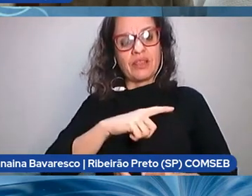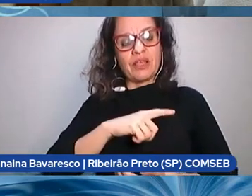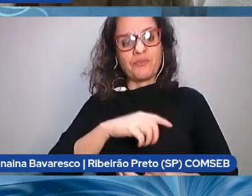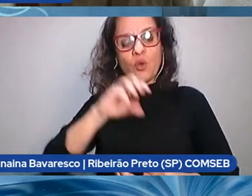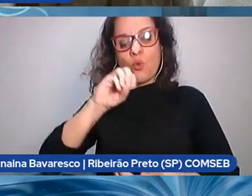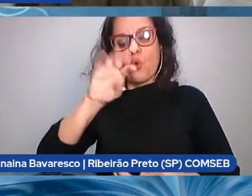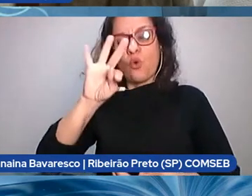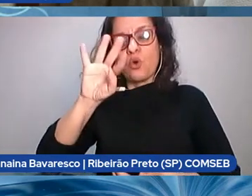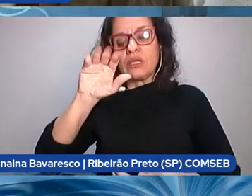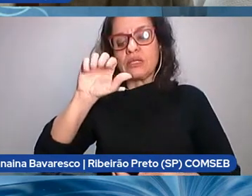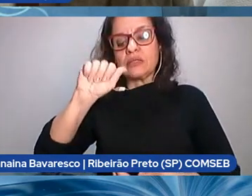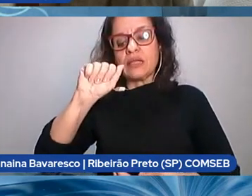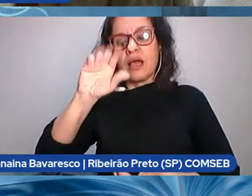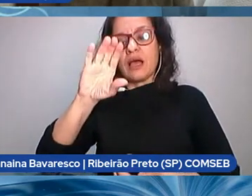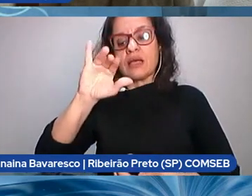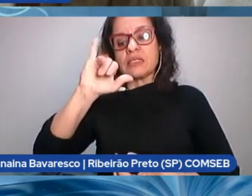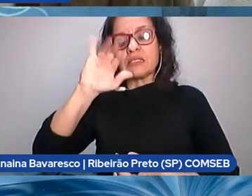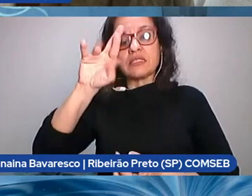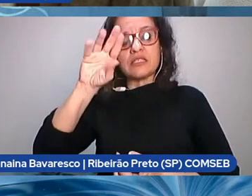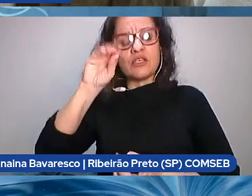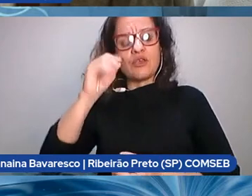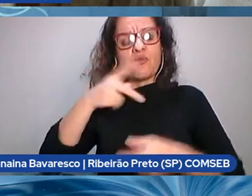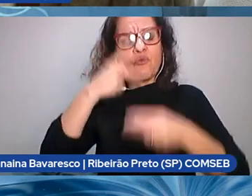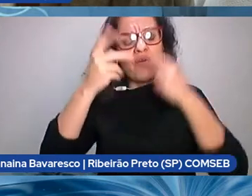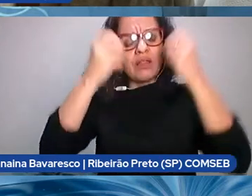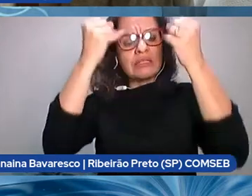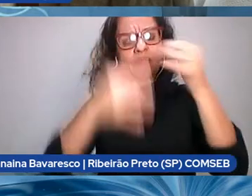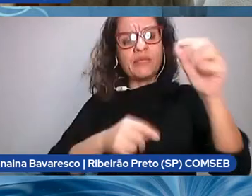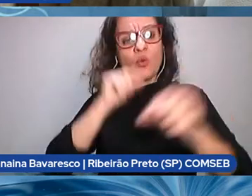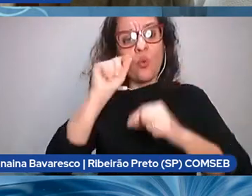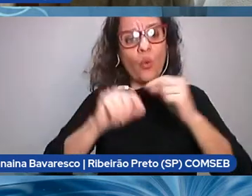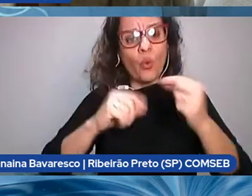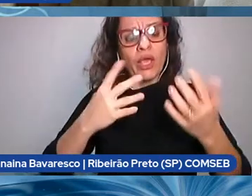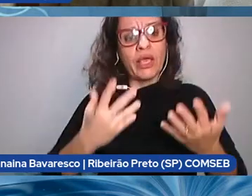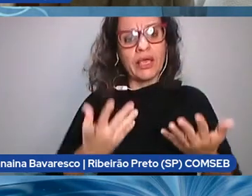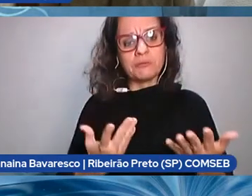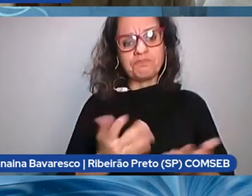que o Kardec quis dizer com isso, meu amigo?